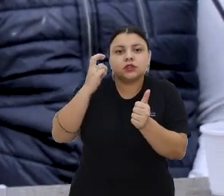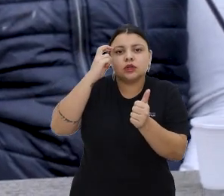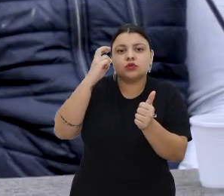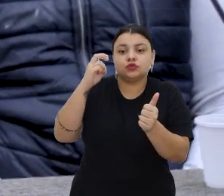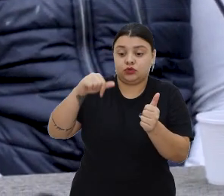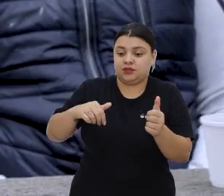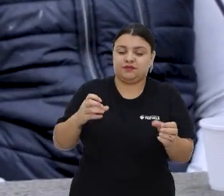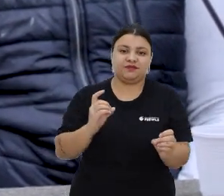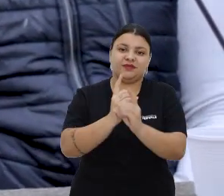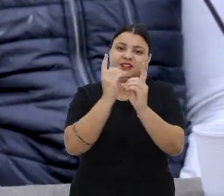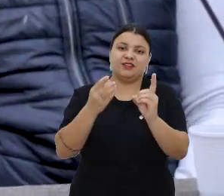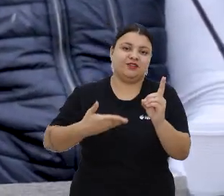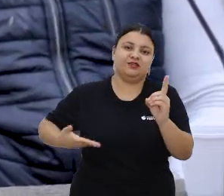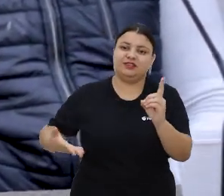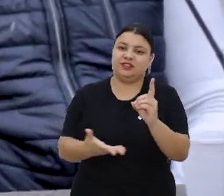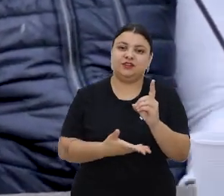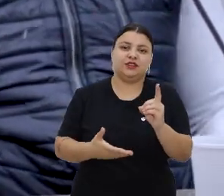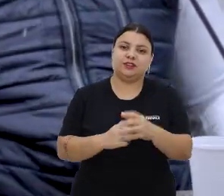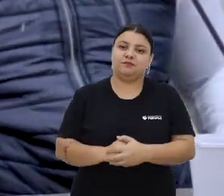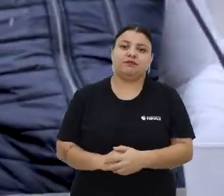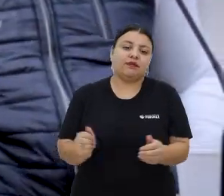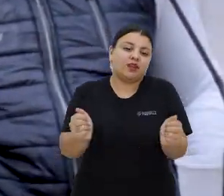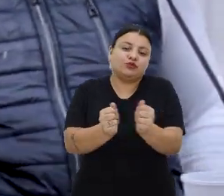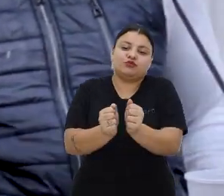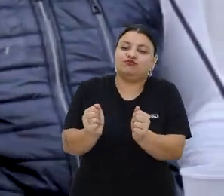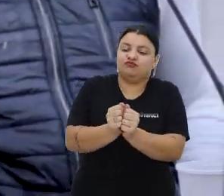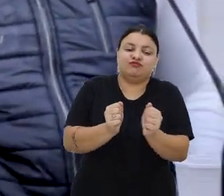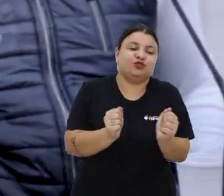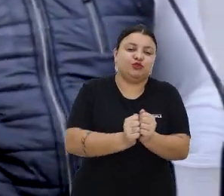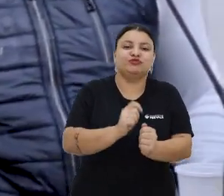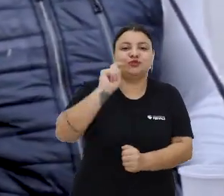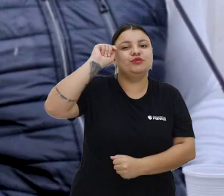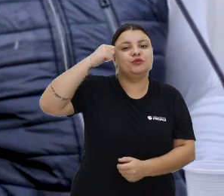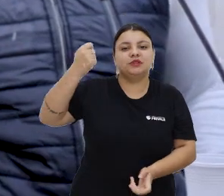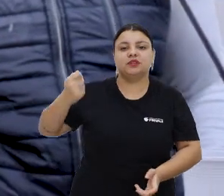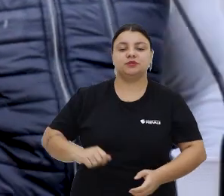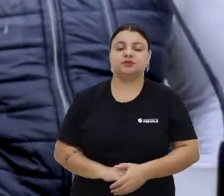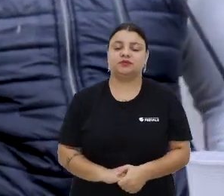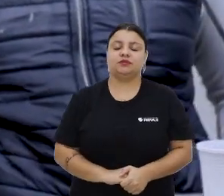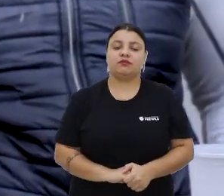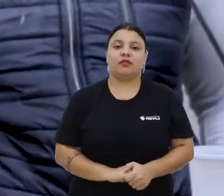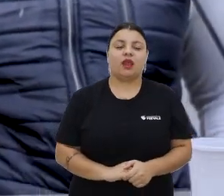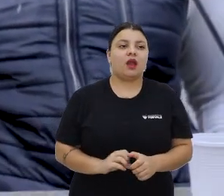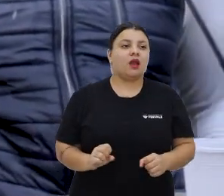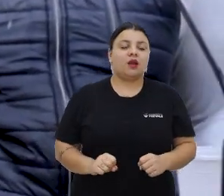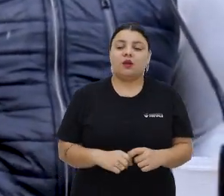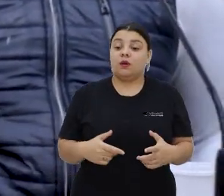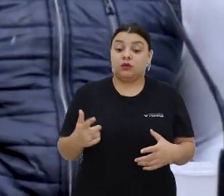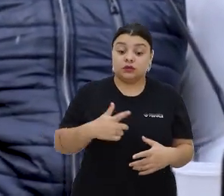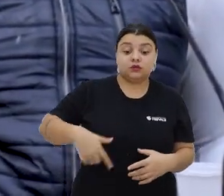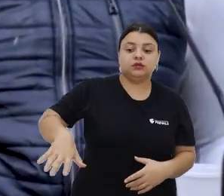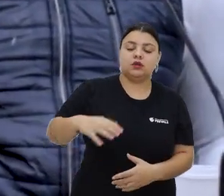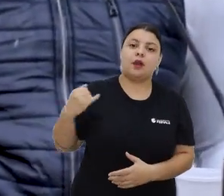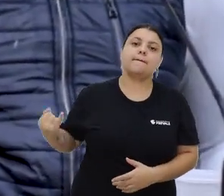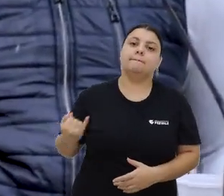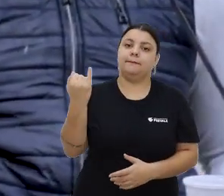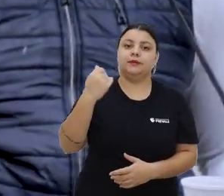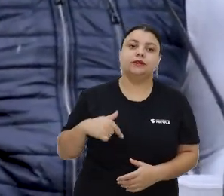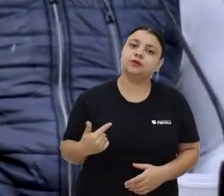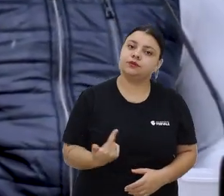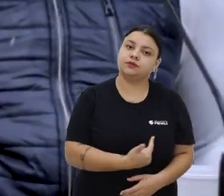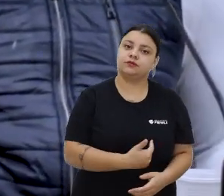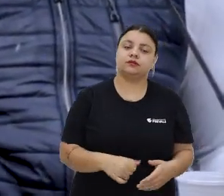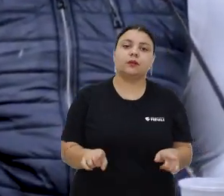Aruanda também... É um aquilombamento, Exato. né? Exatamente. Mas o quanto isso aqui é importante para nós e o